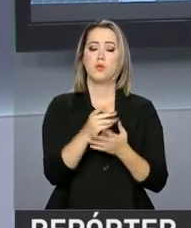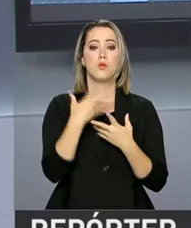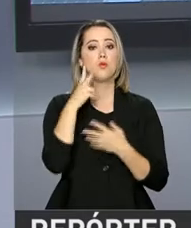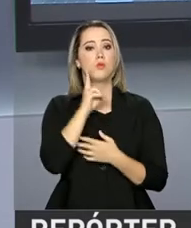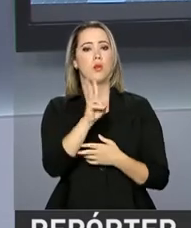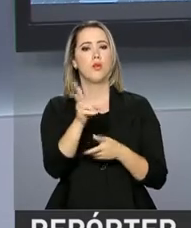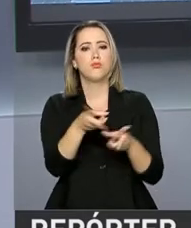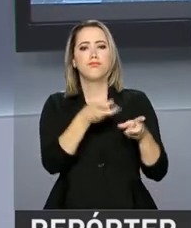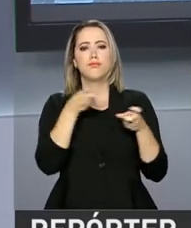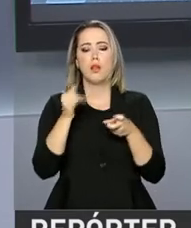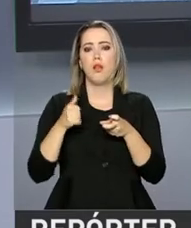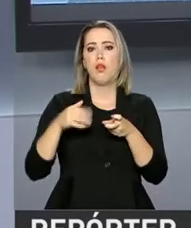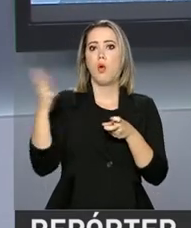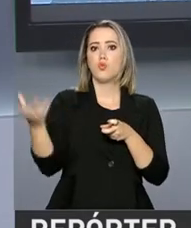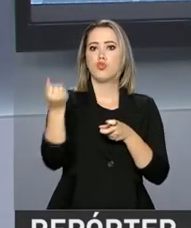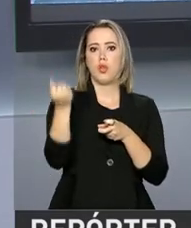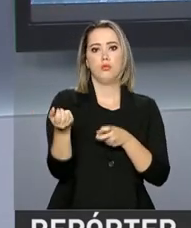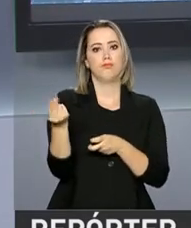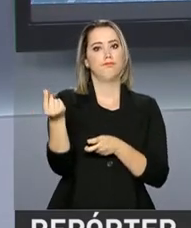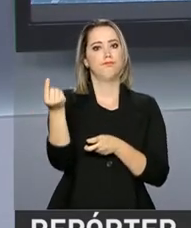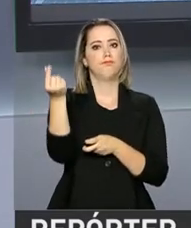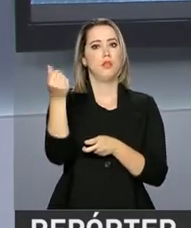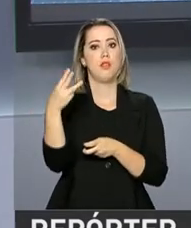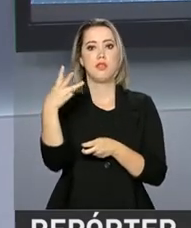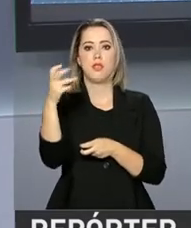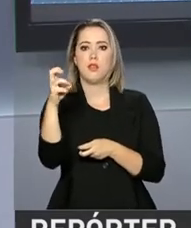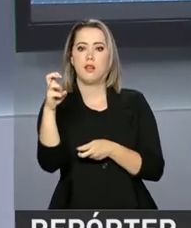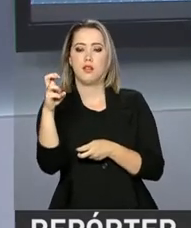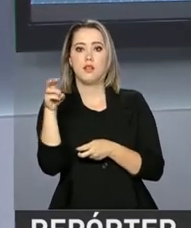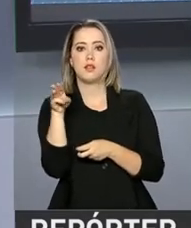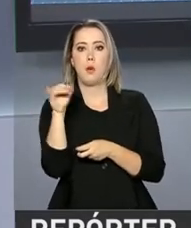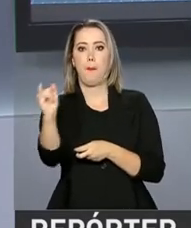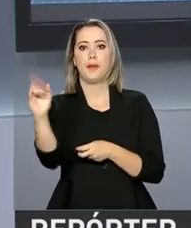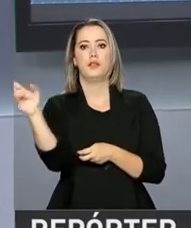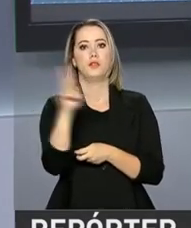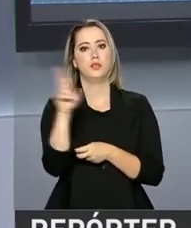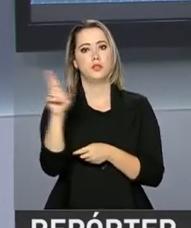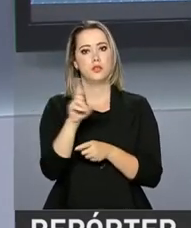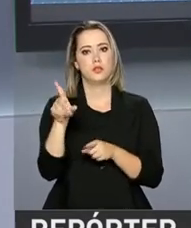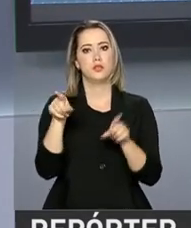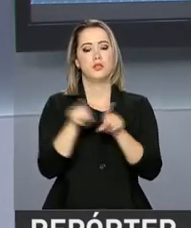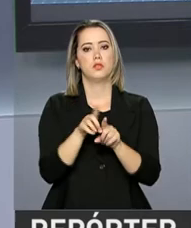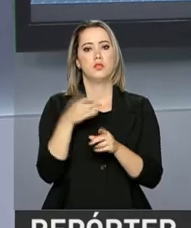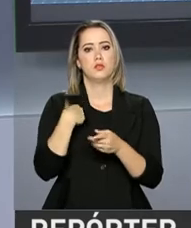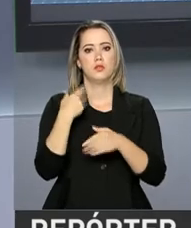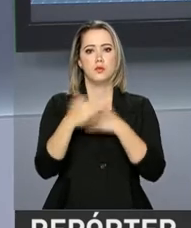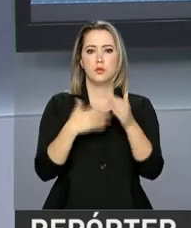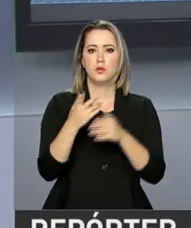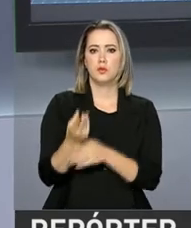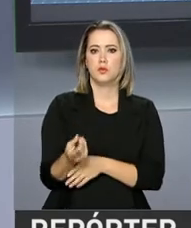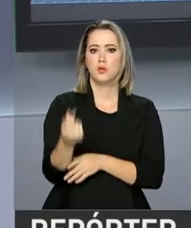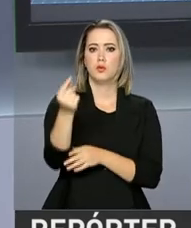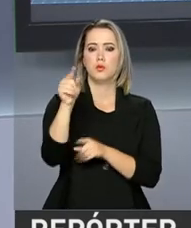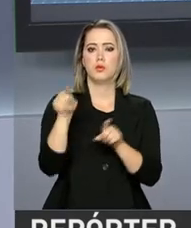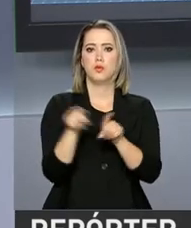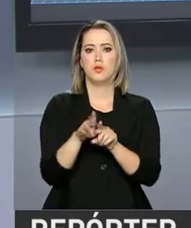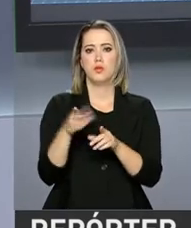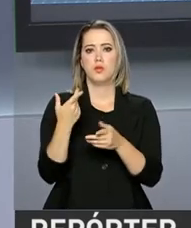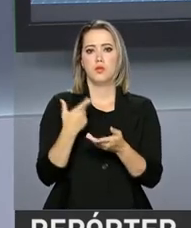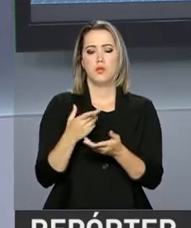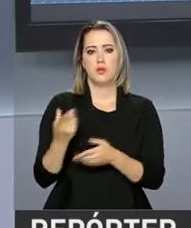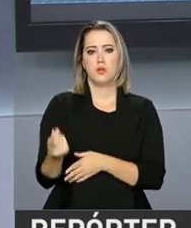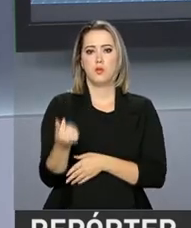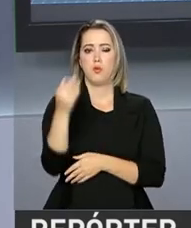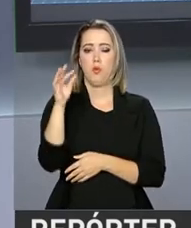estimativa é que o site cheguem a 35 bilhões de reais com a medida o rendimento do fgts também deve ser